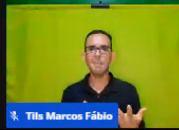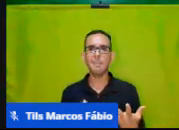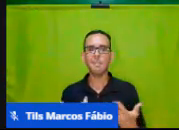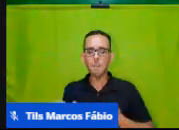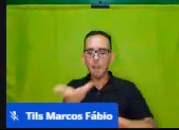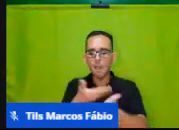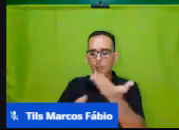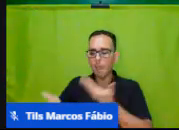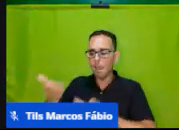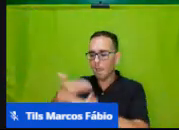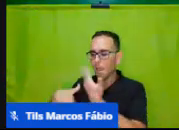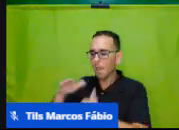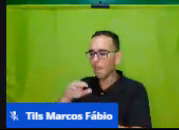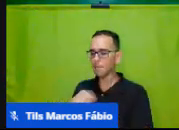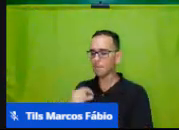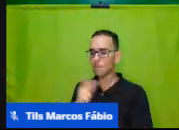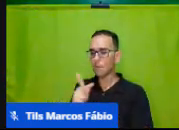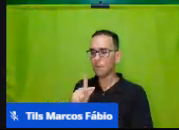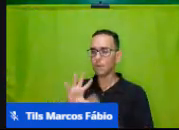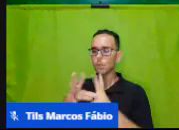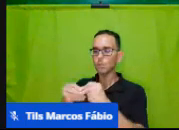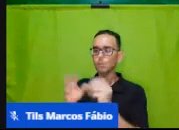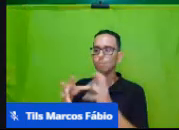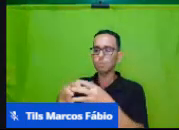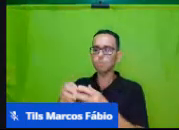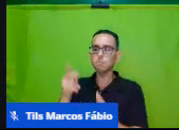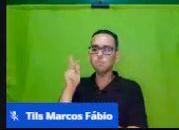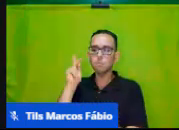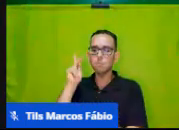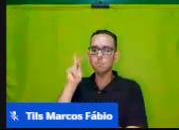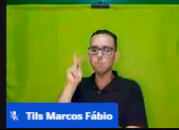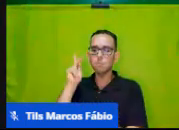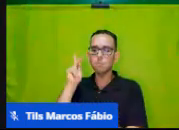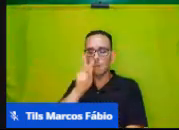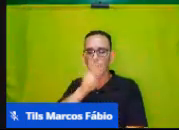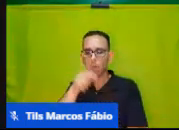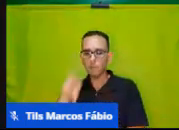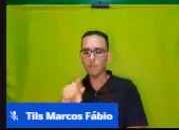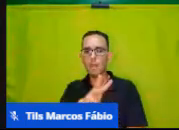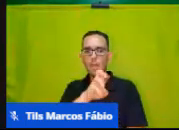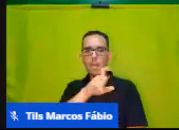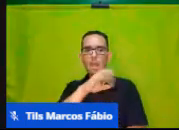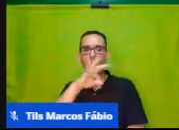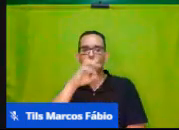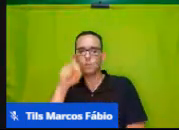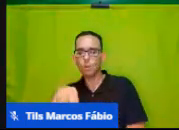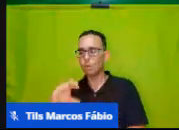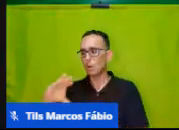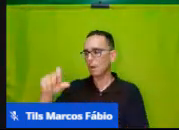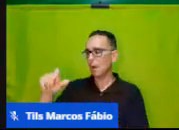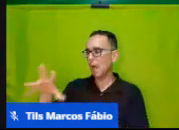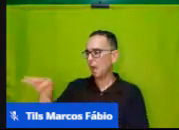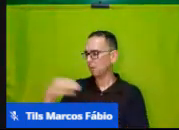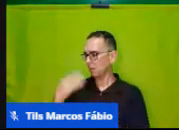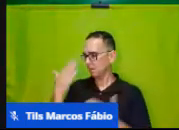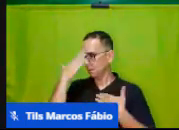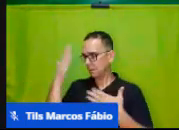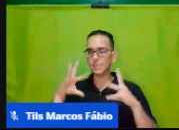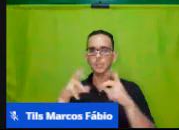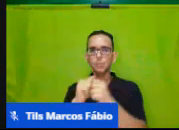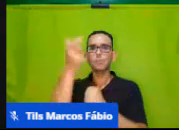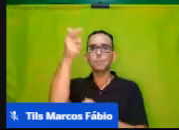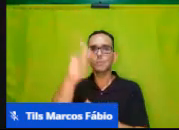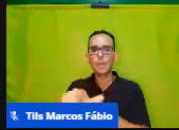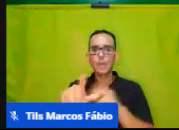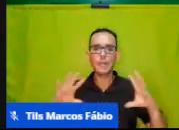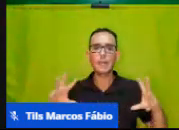relação aos professores da REM, em nome do professor Carlos, em nome do professor Elton. E eu deixo aqui, então, meu agradecimento, novamente, a